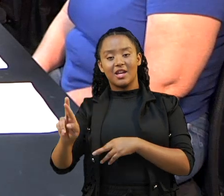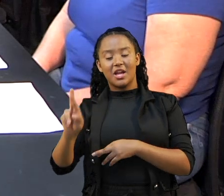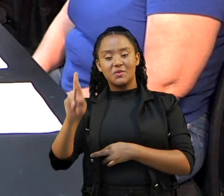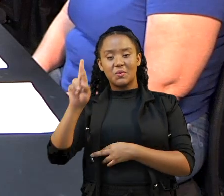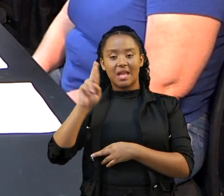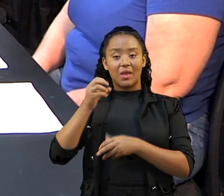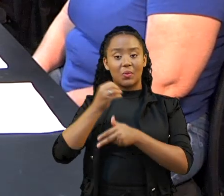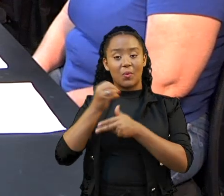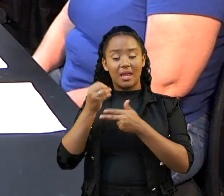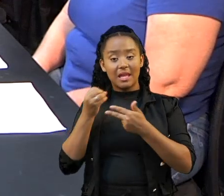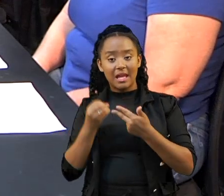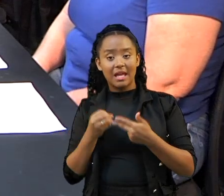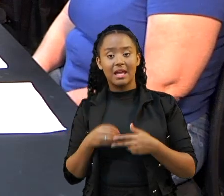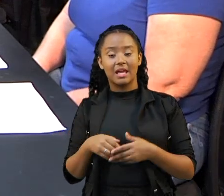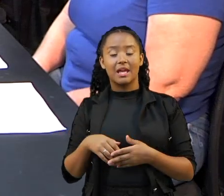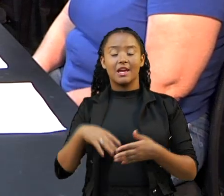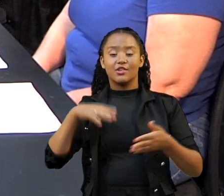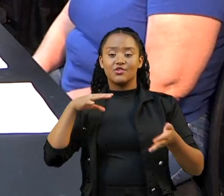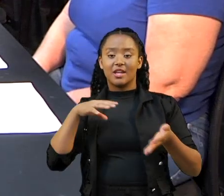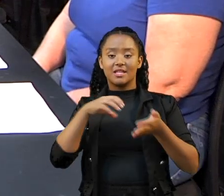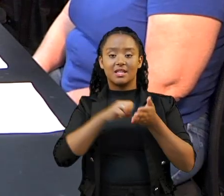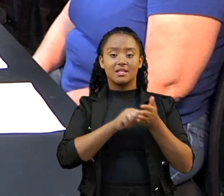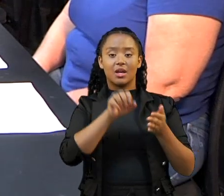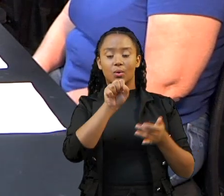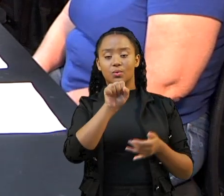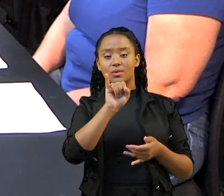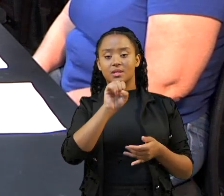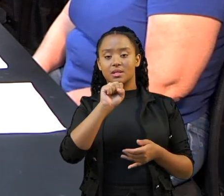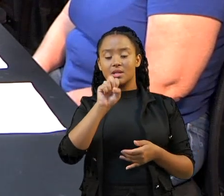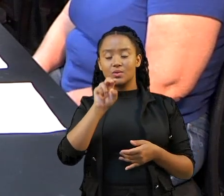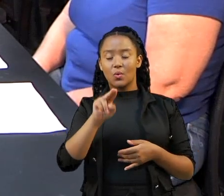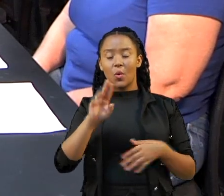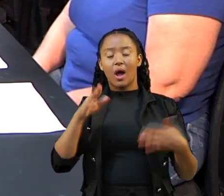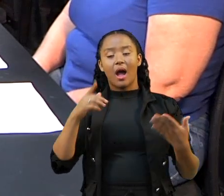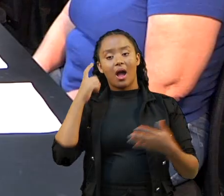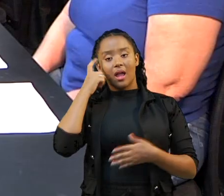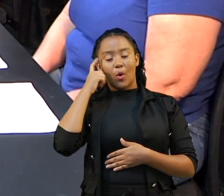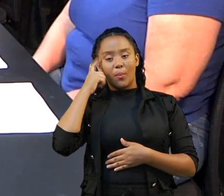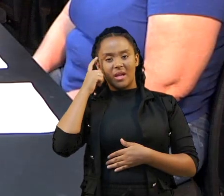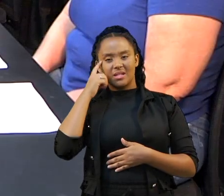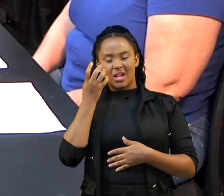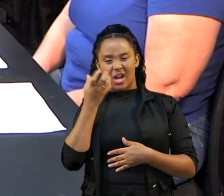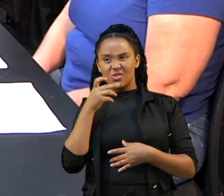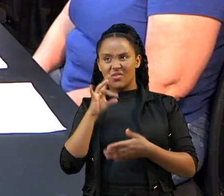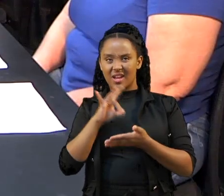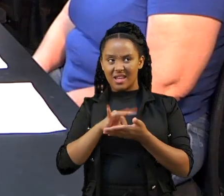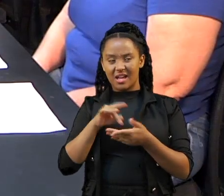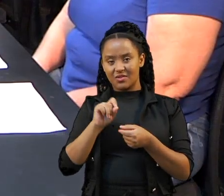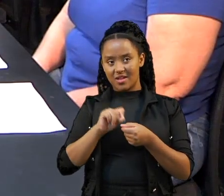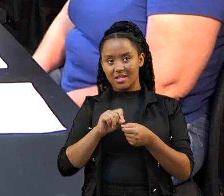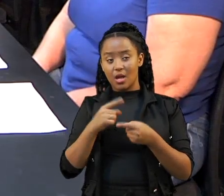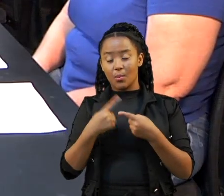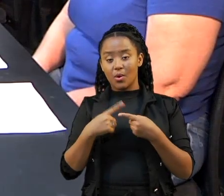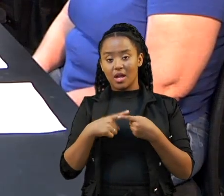aí eu repensei, tipo assim, se eu queria realmente fazer faculdade, né? Porque eu tinha feito o Enem e tinha colocado Ciências Sociais também